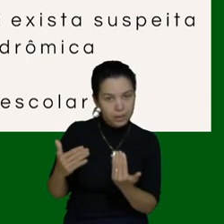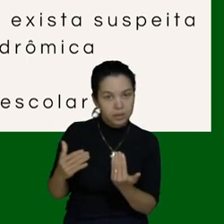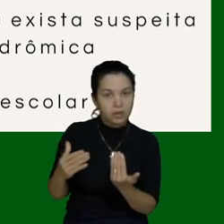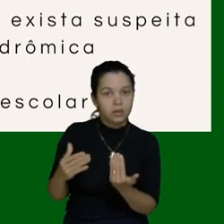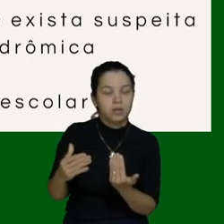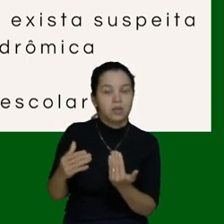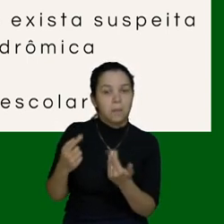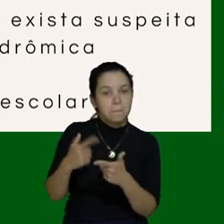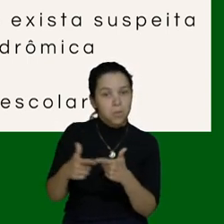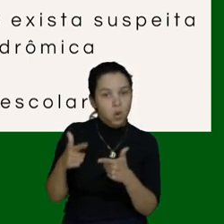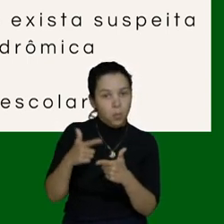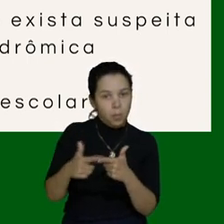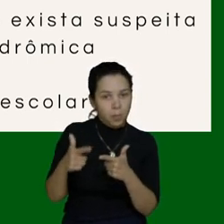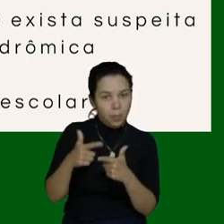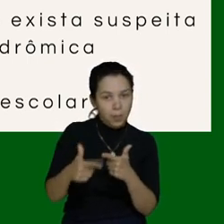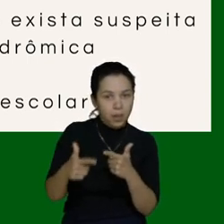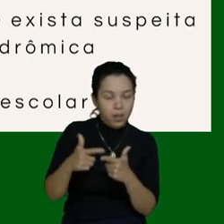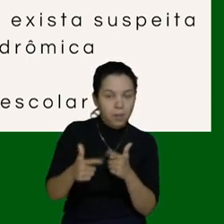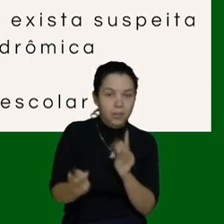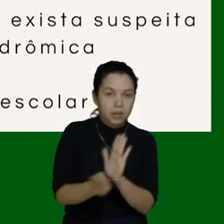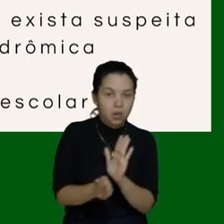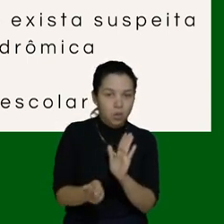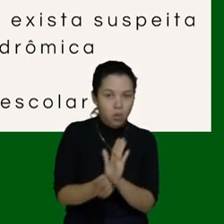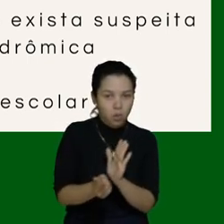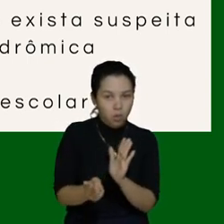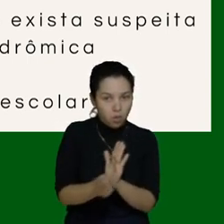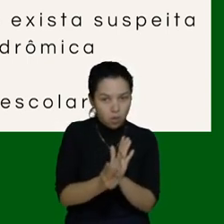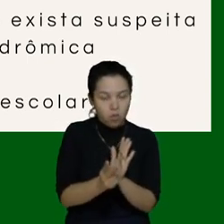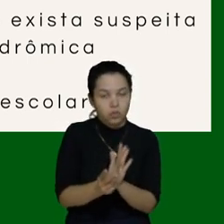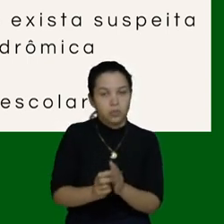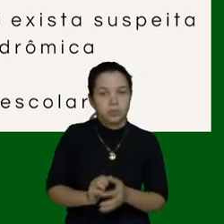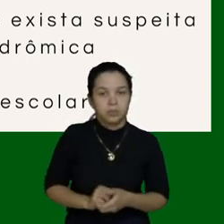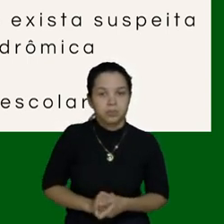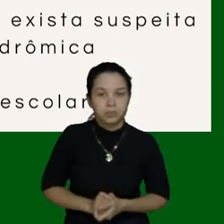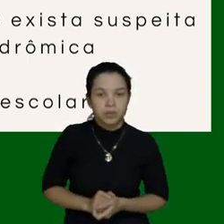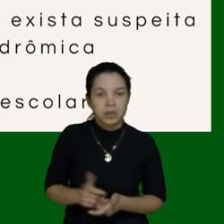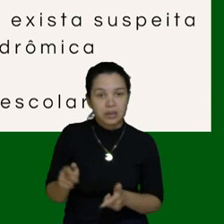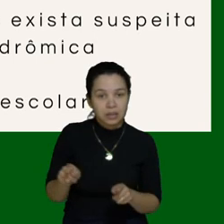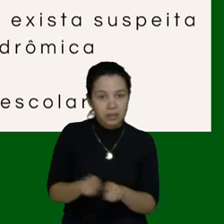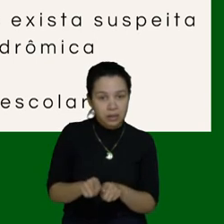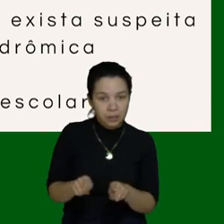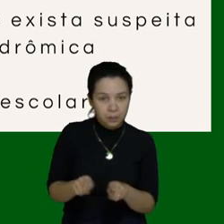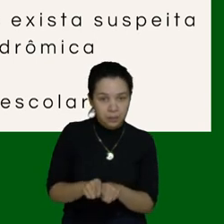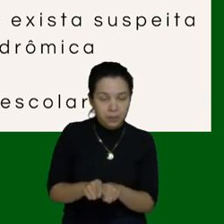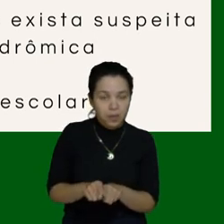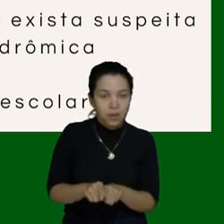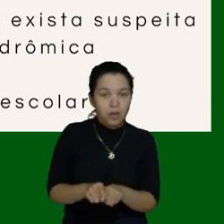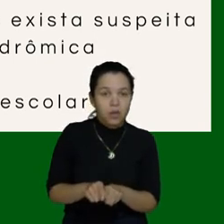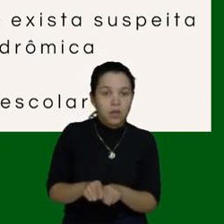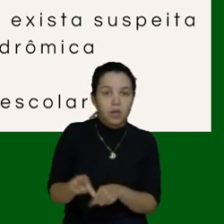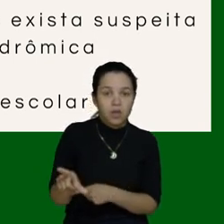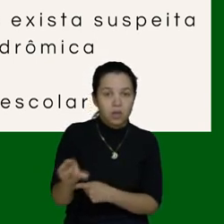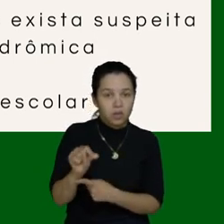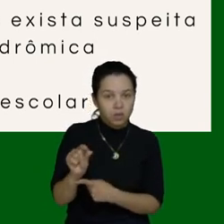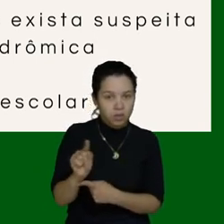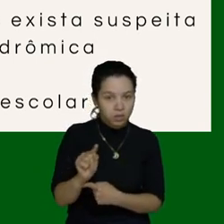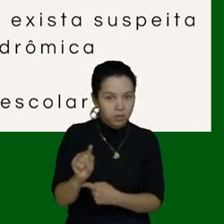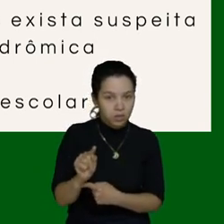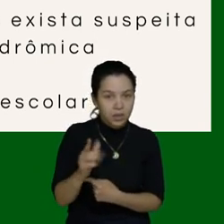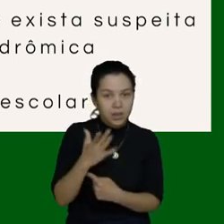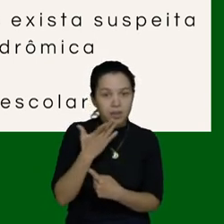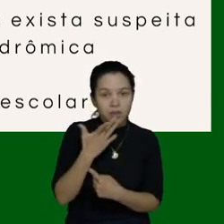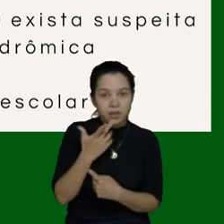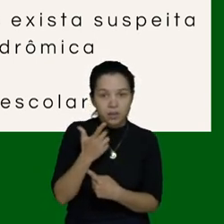neurológica específica ou sindrômica e também não seria obviamente elegível a criança com